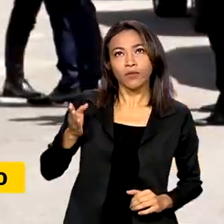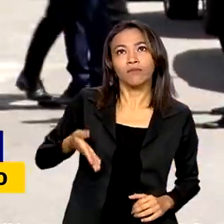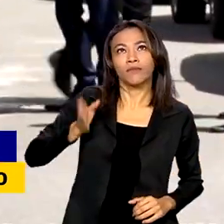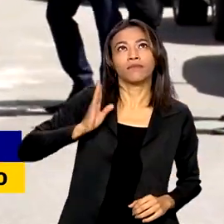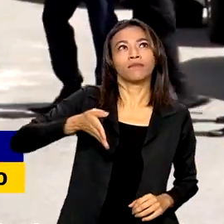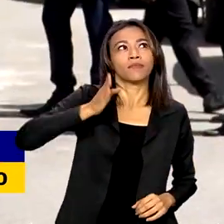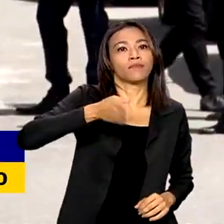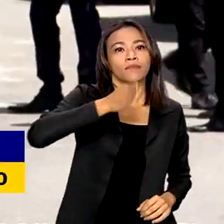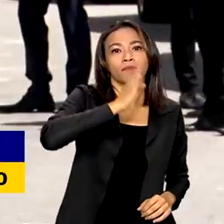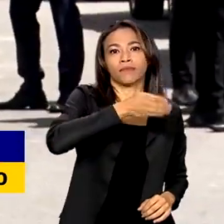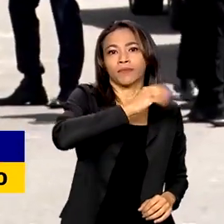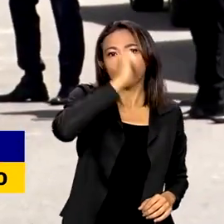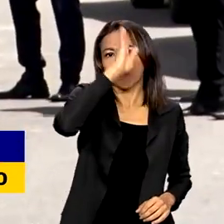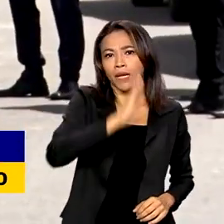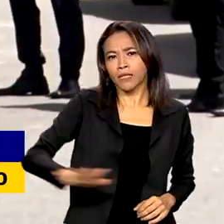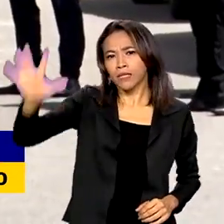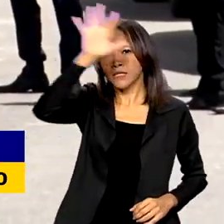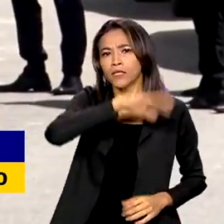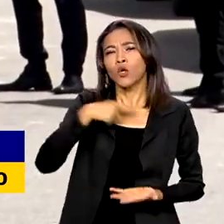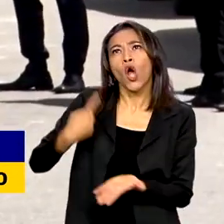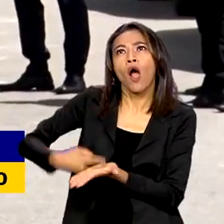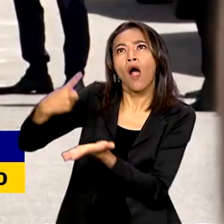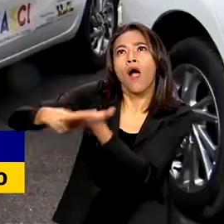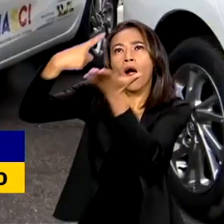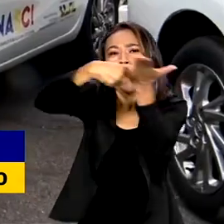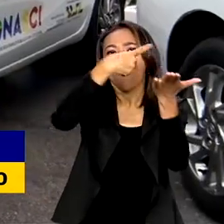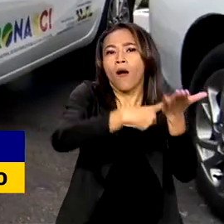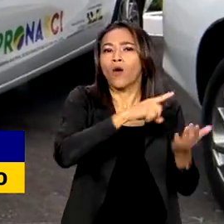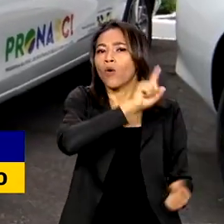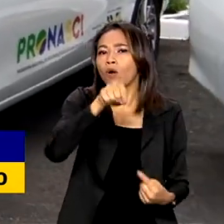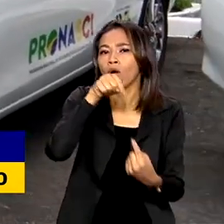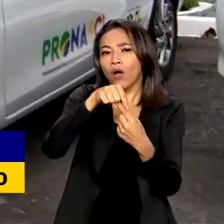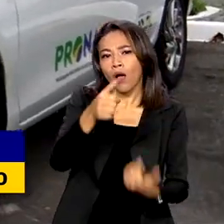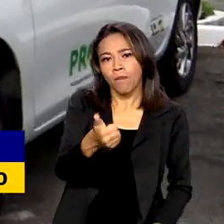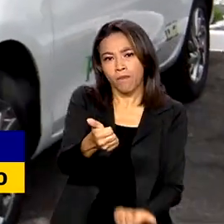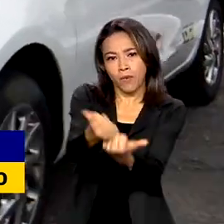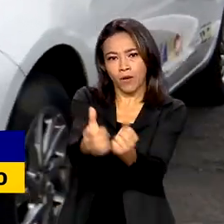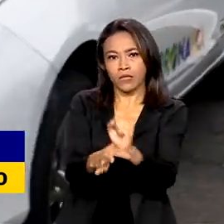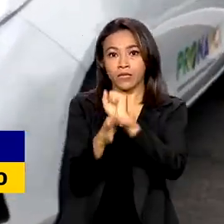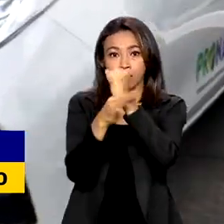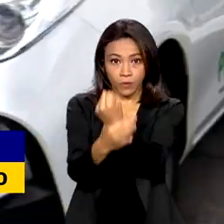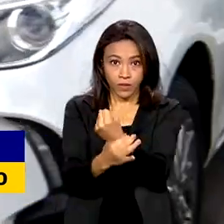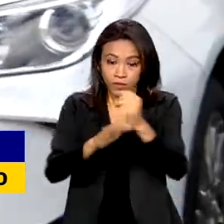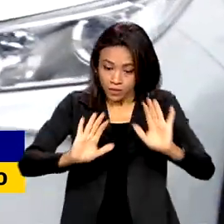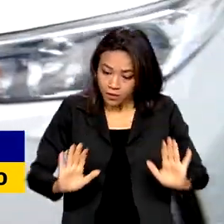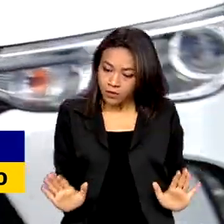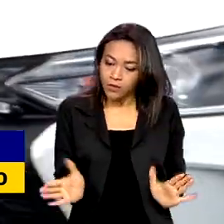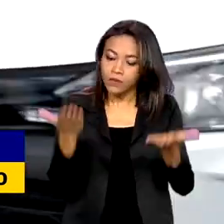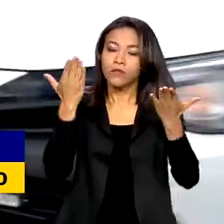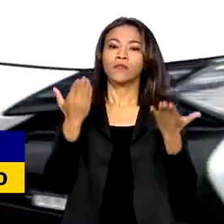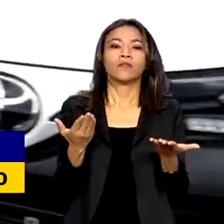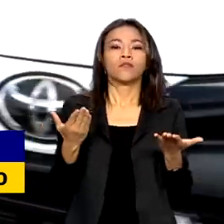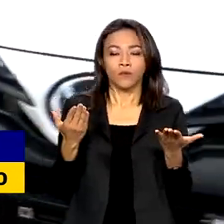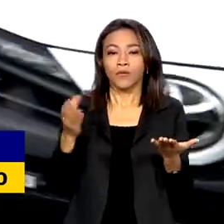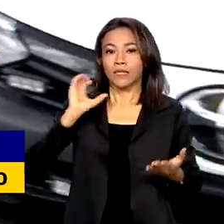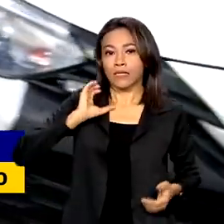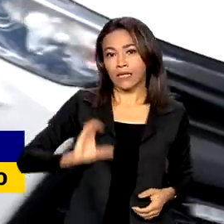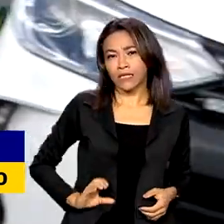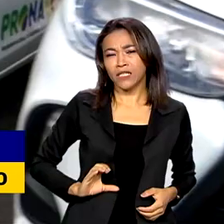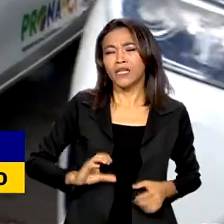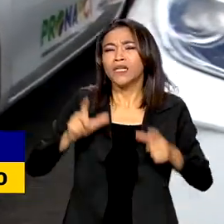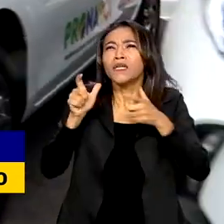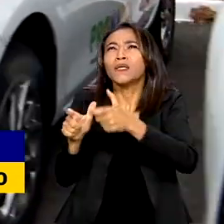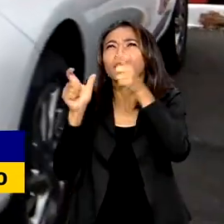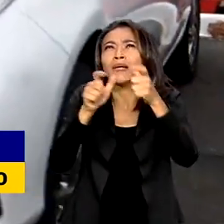o Brasil fechando parcerias que Fortaleza são a segurança pública e promovam a cidadania nas regiões mais vulneráveis